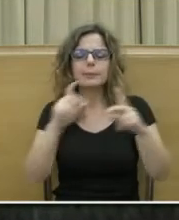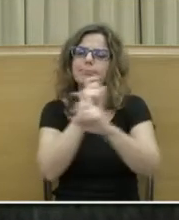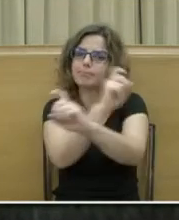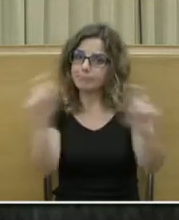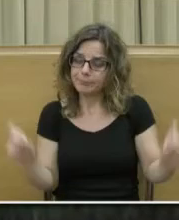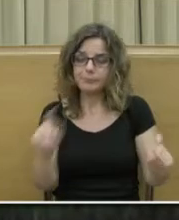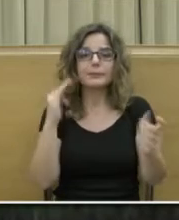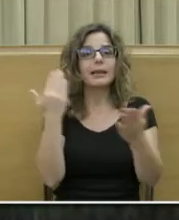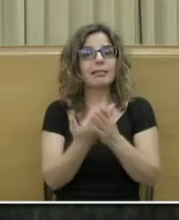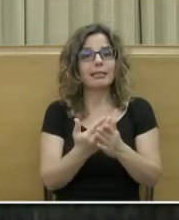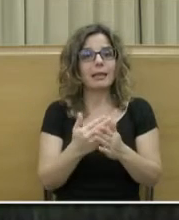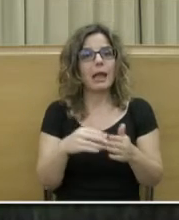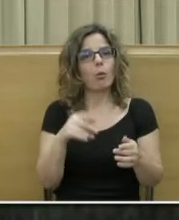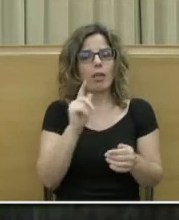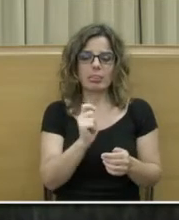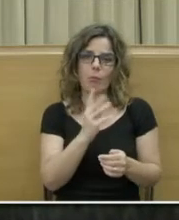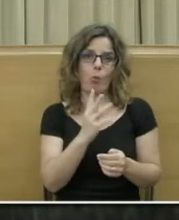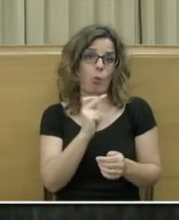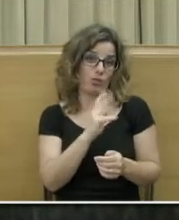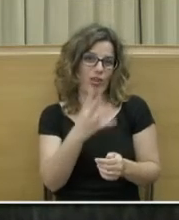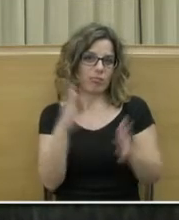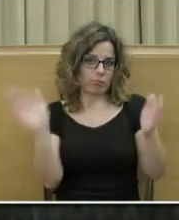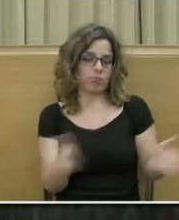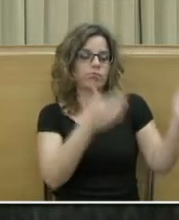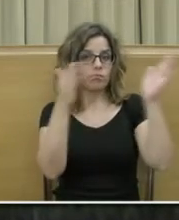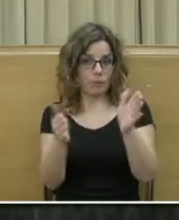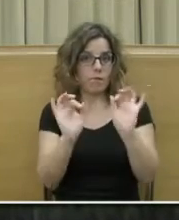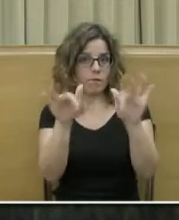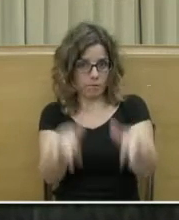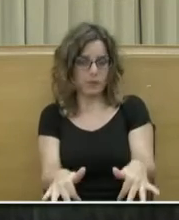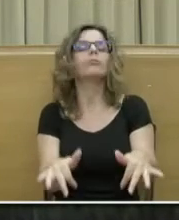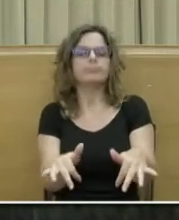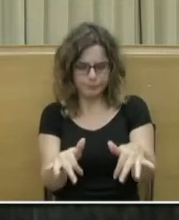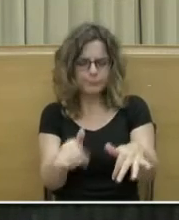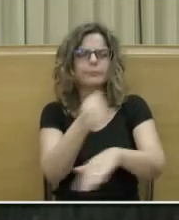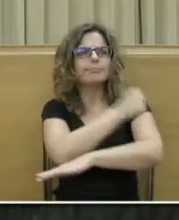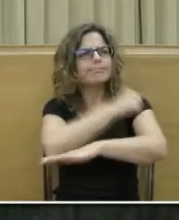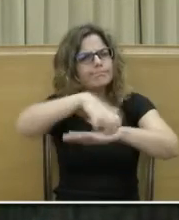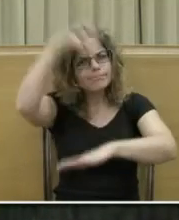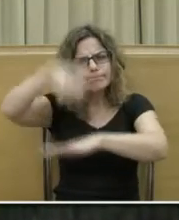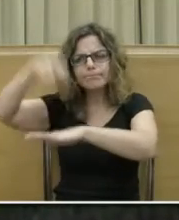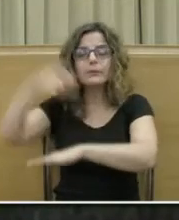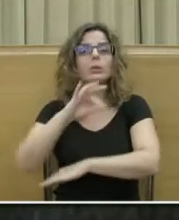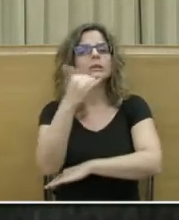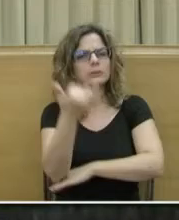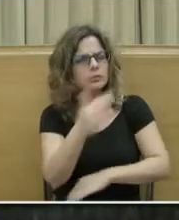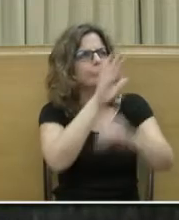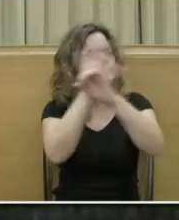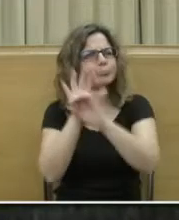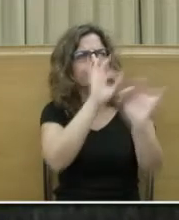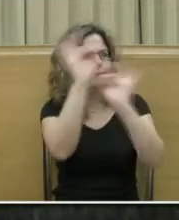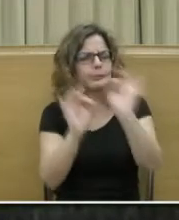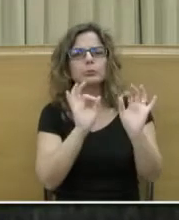até ao final deste mandato interviria em todos estes 42 edifícios municipais, dos